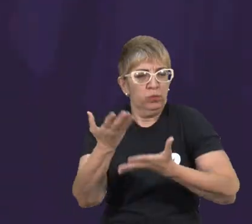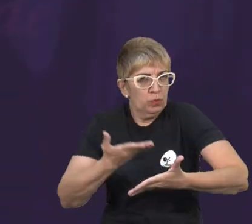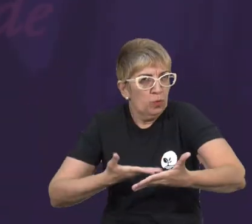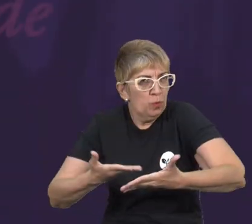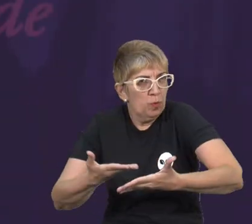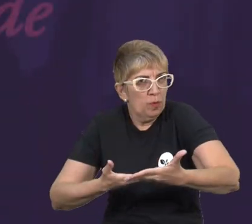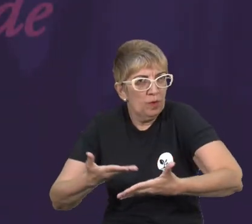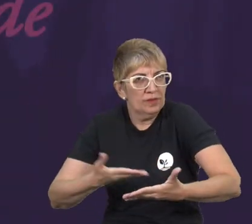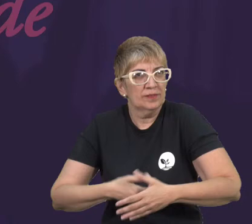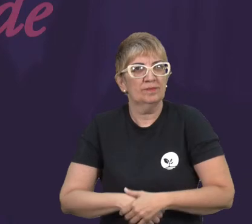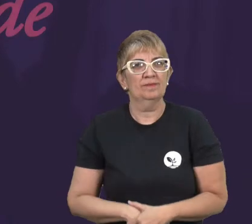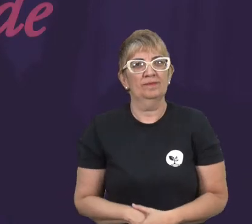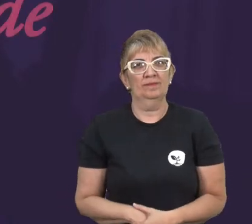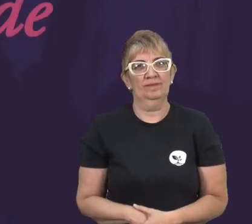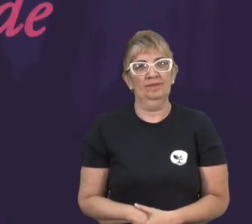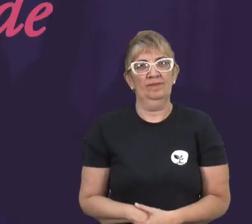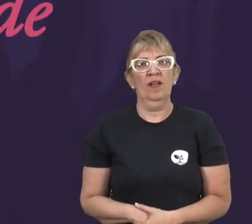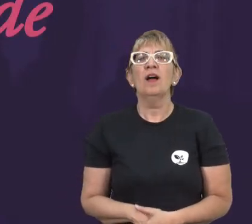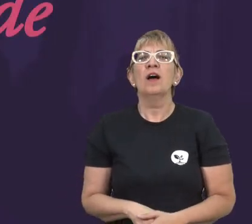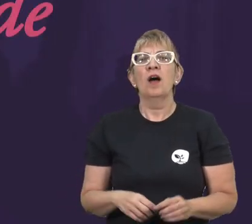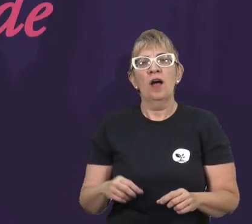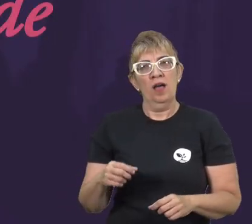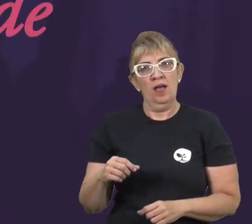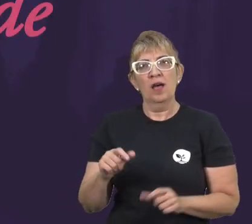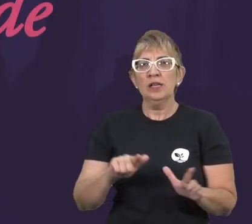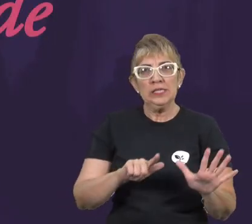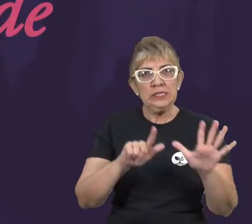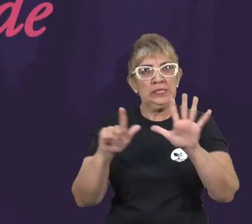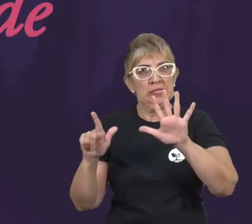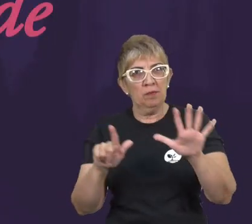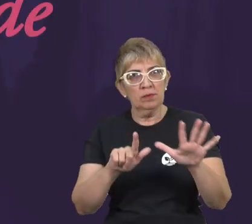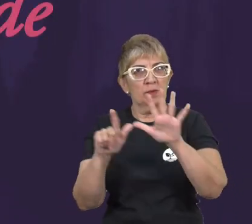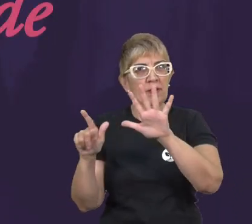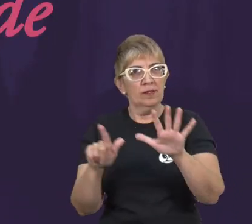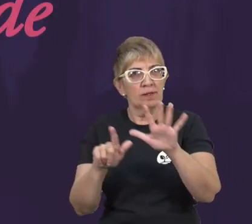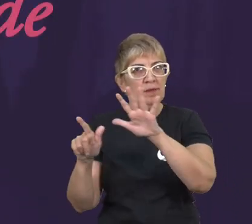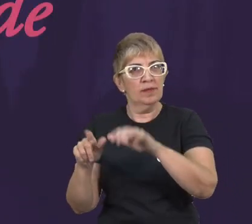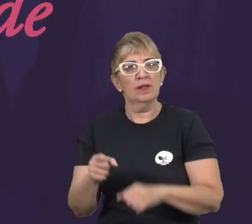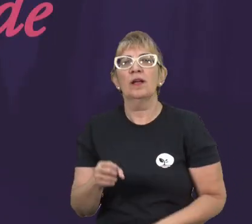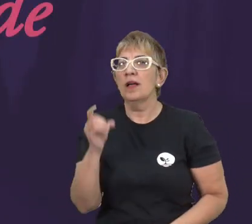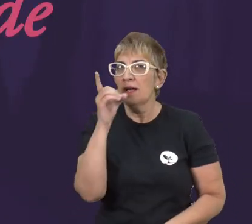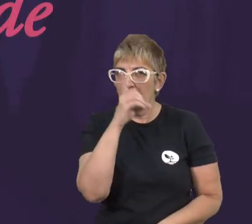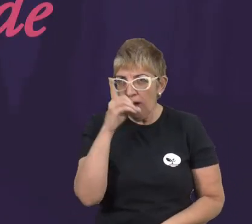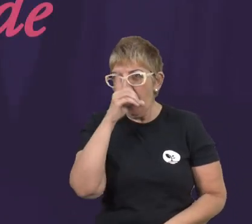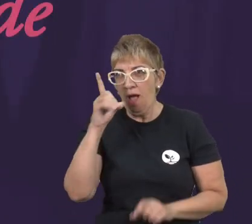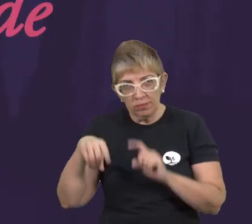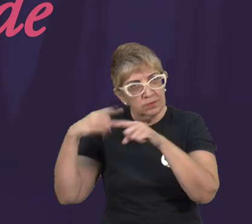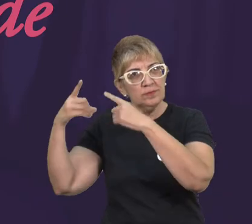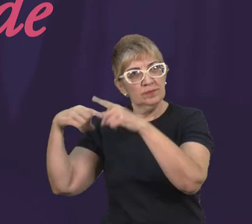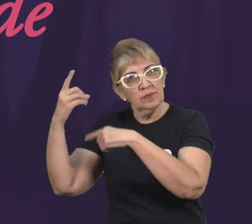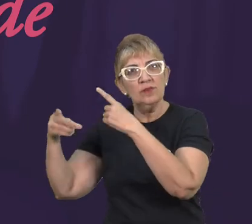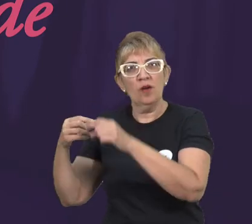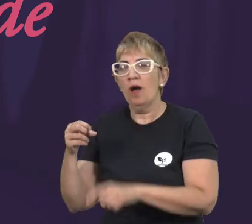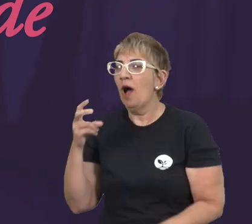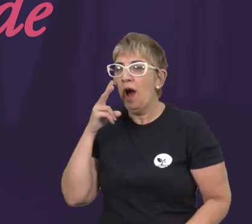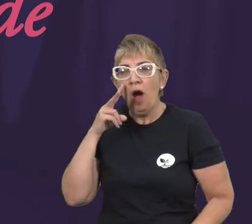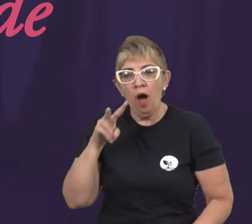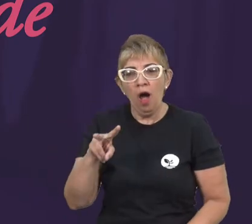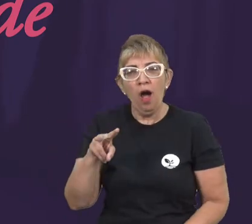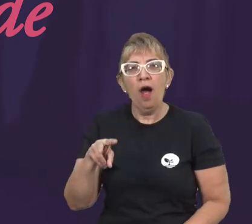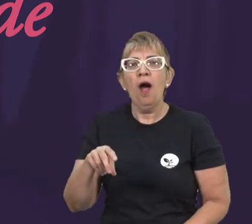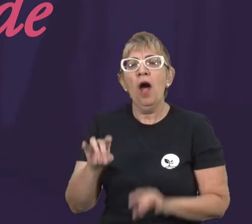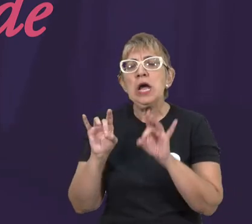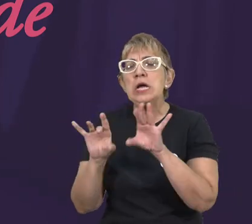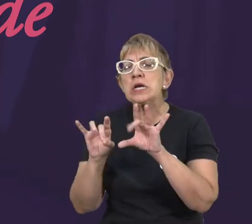Comunidade. E a gente vai, ao longo das próximas semanas, dos próximos finais de semana, então, olharmos especificamente para